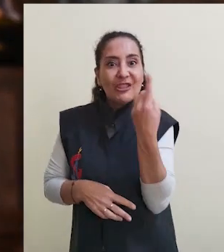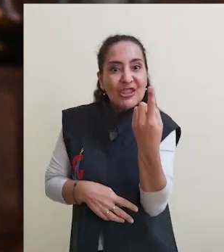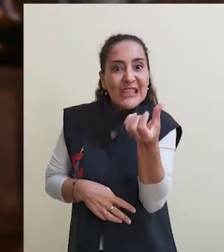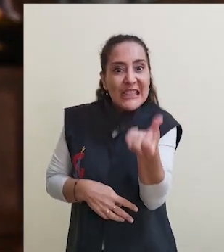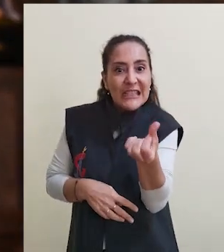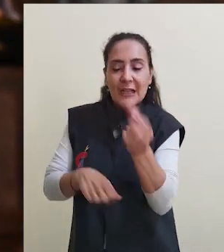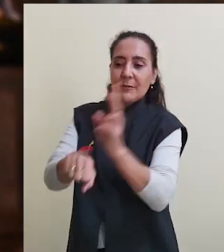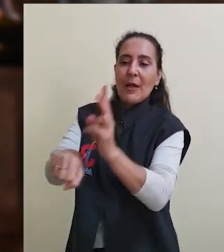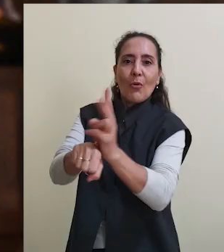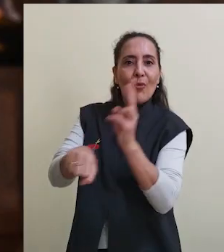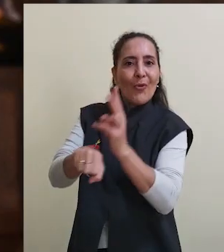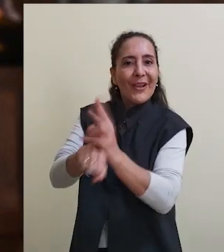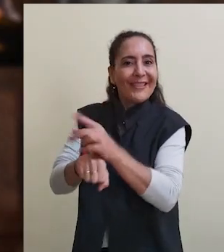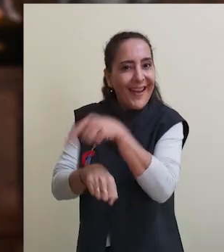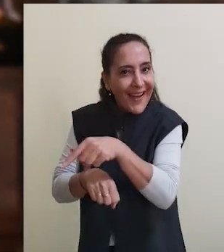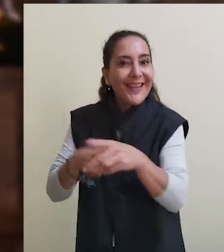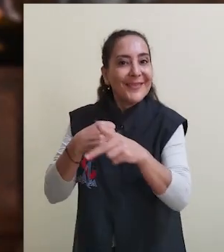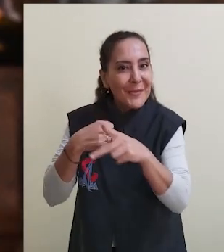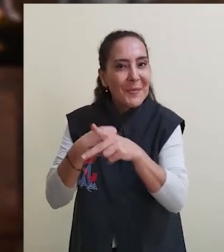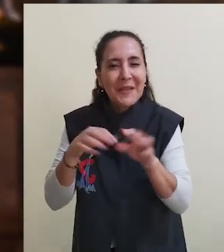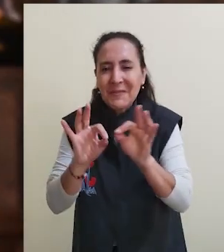16 soldados para guardar um pescador.